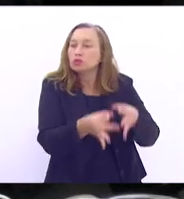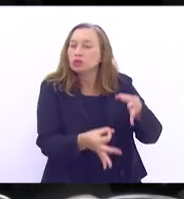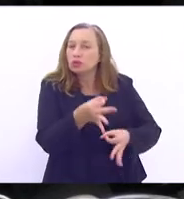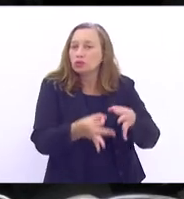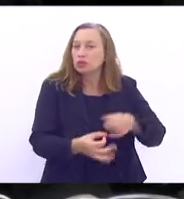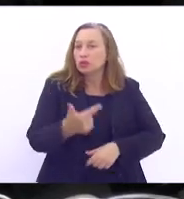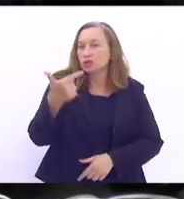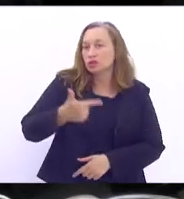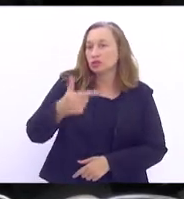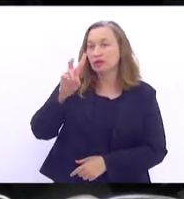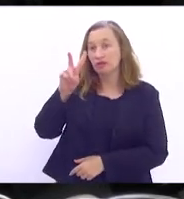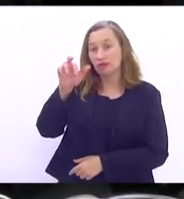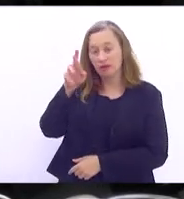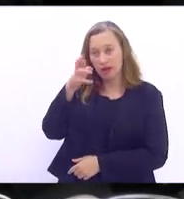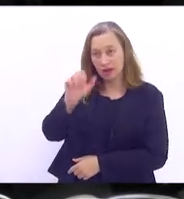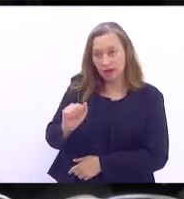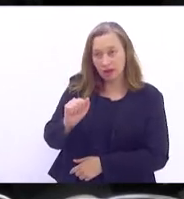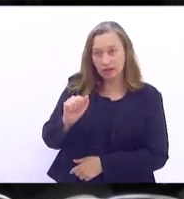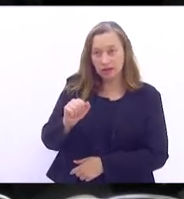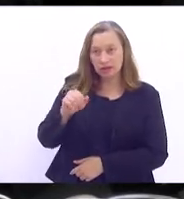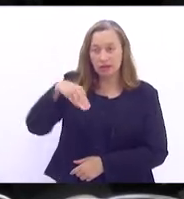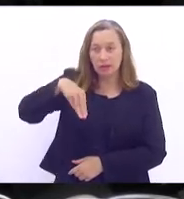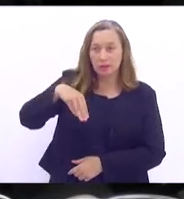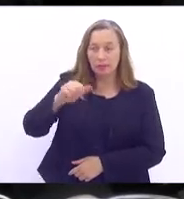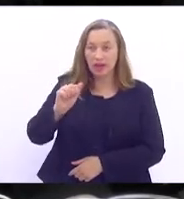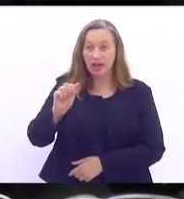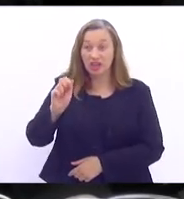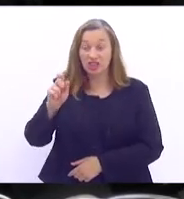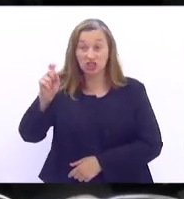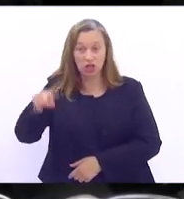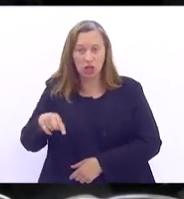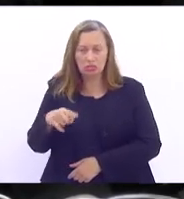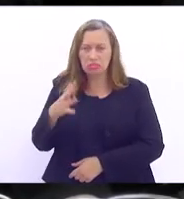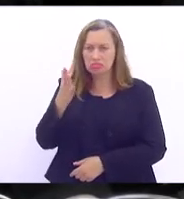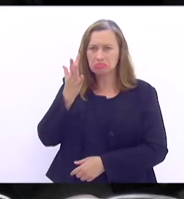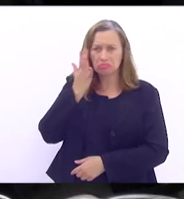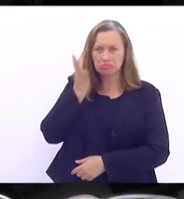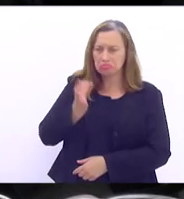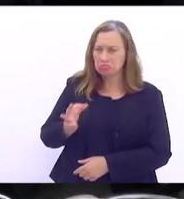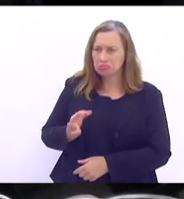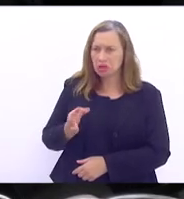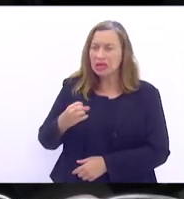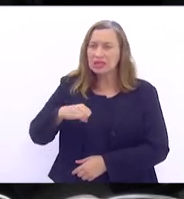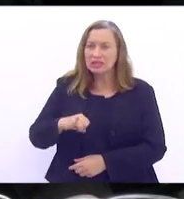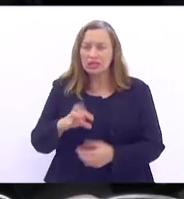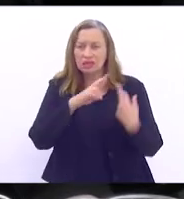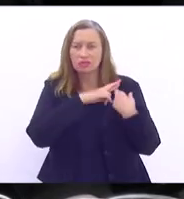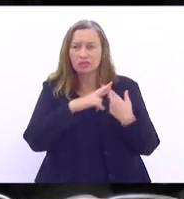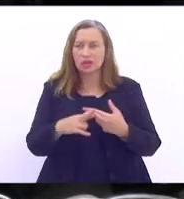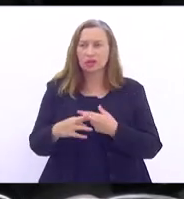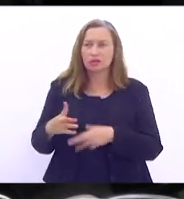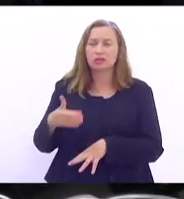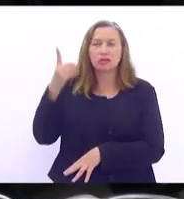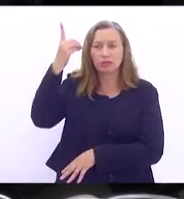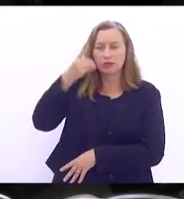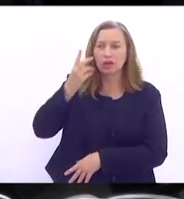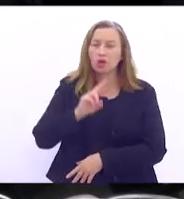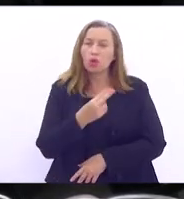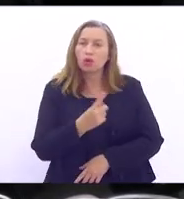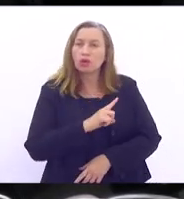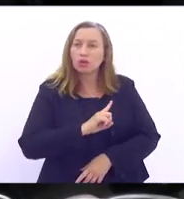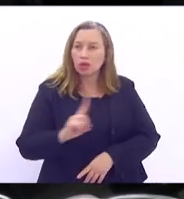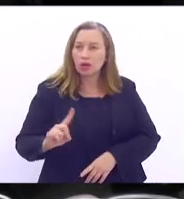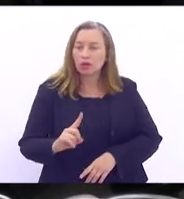cível de Magé. Eu não entendo que seja da competência de um parlamentar, portanto, não é da minha competência,